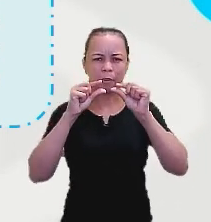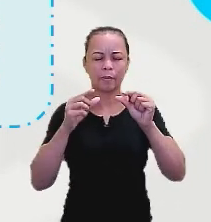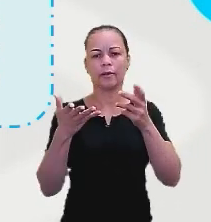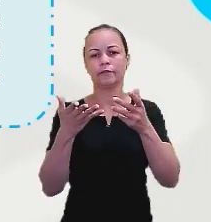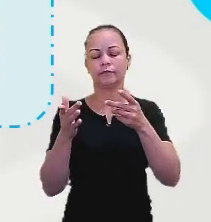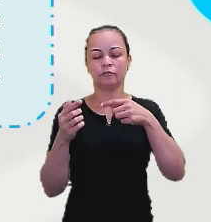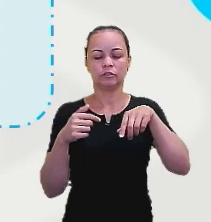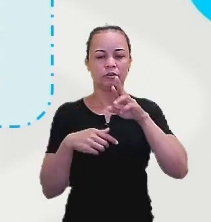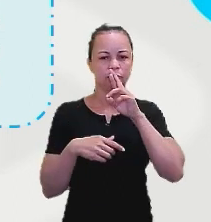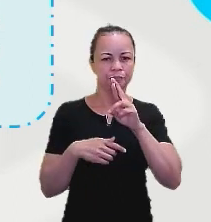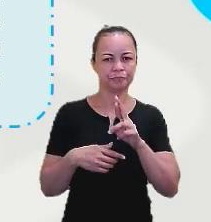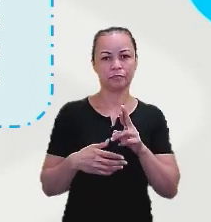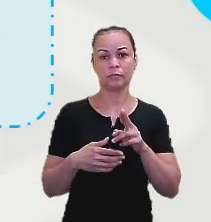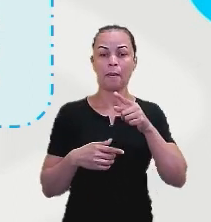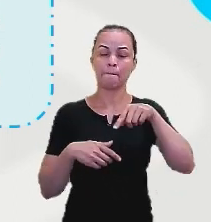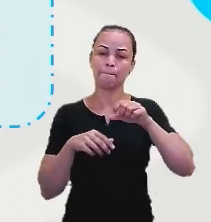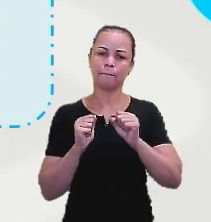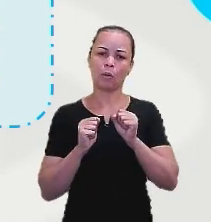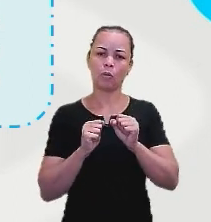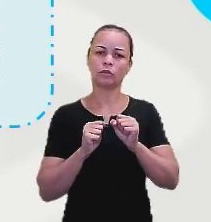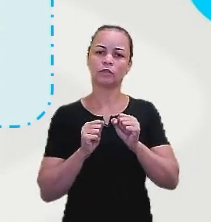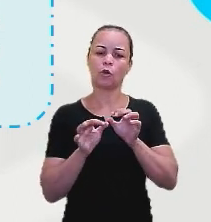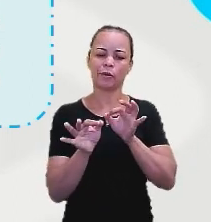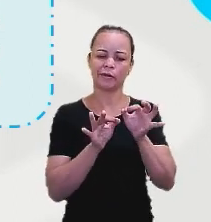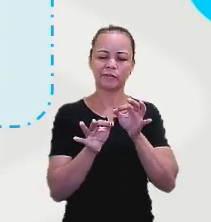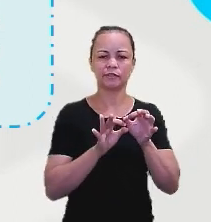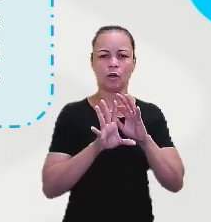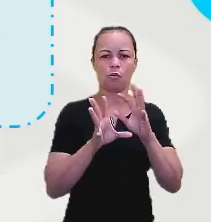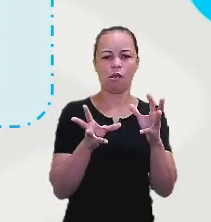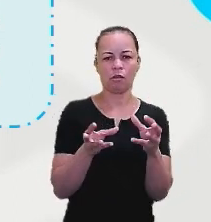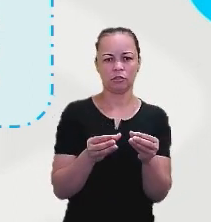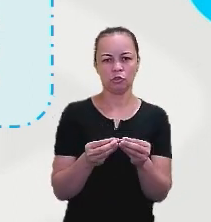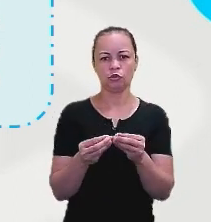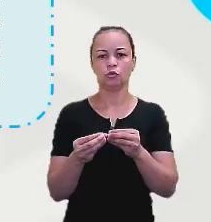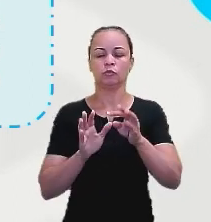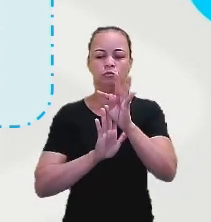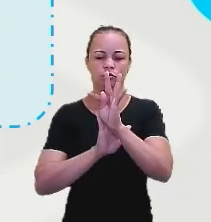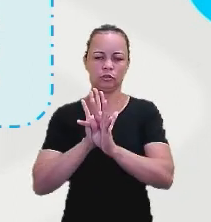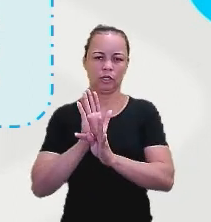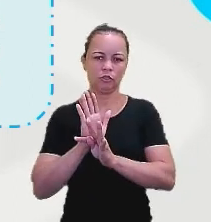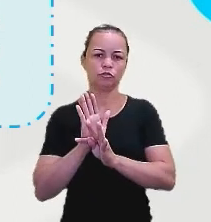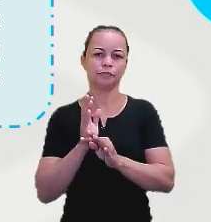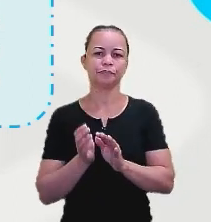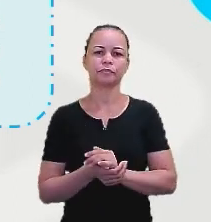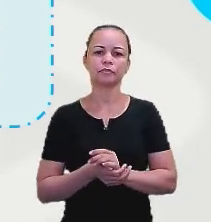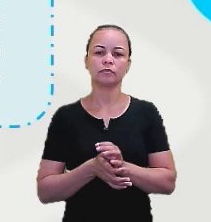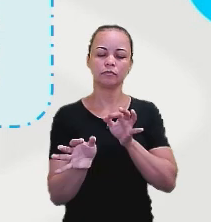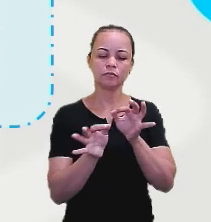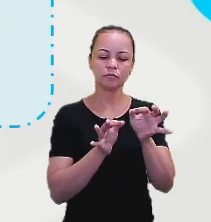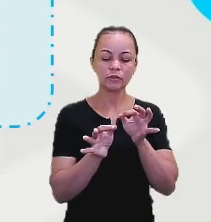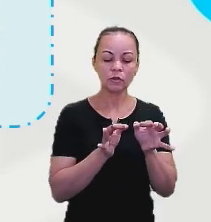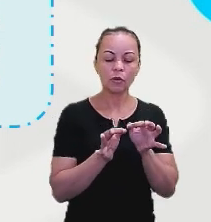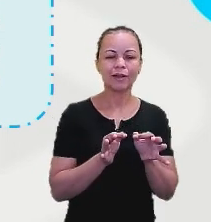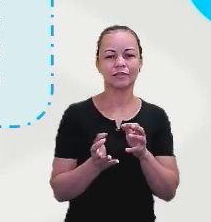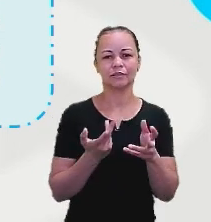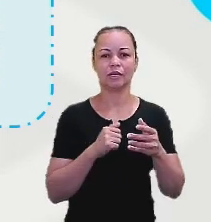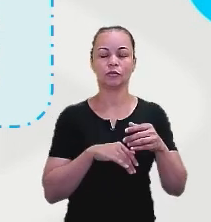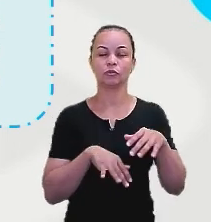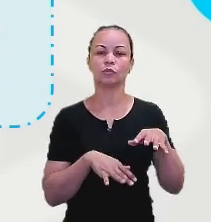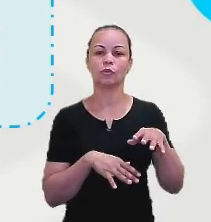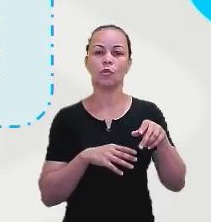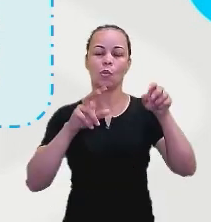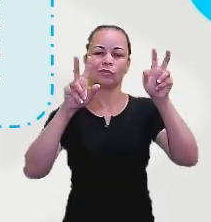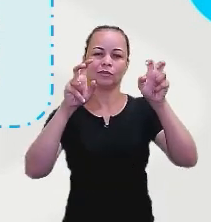respondendo, você pode elaborar um resumo do texto que você leu. Então, você vai esquematizar as ideias, destrinchando o tema